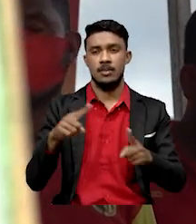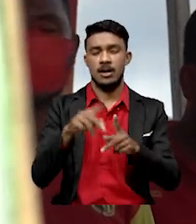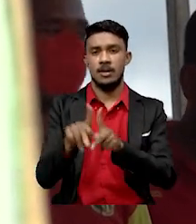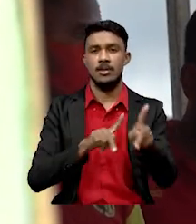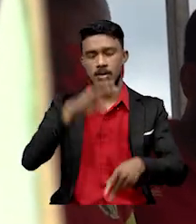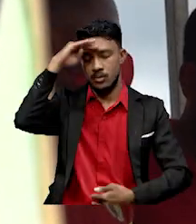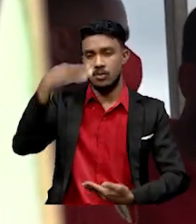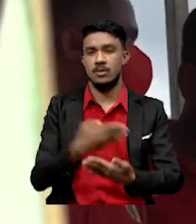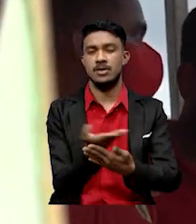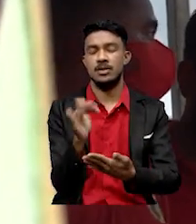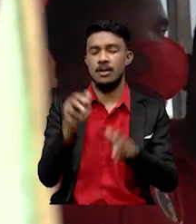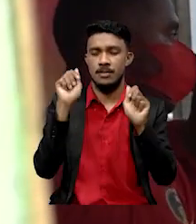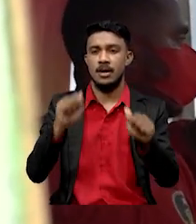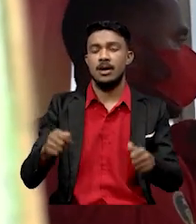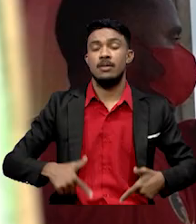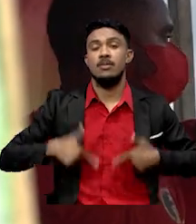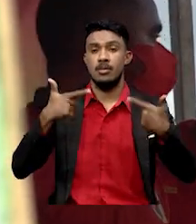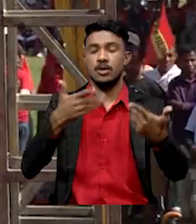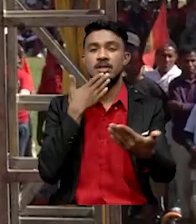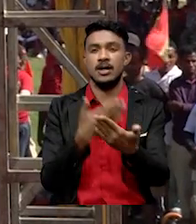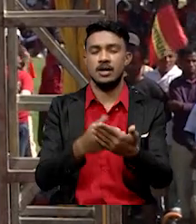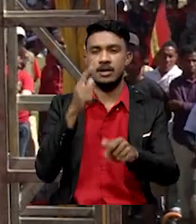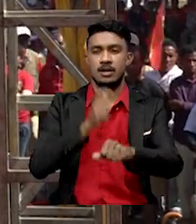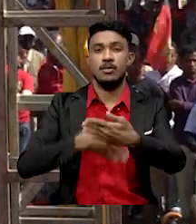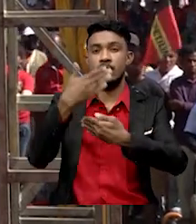sira para tu ne sira pela moris dia que é tempo ai mai